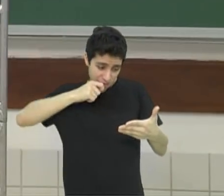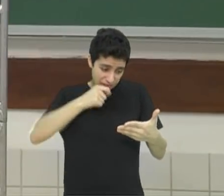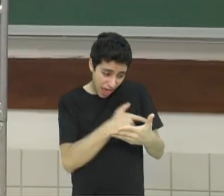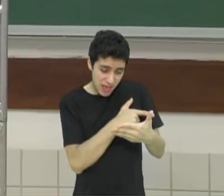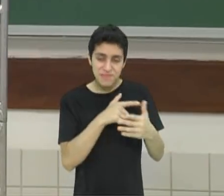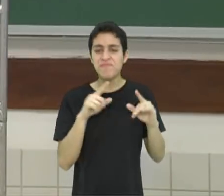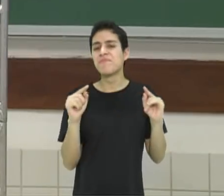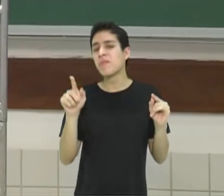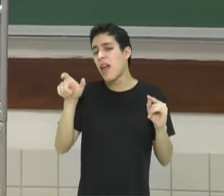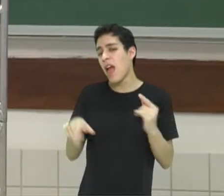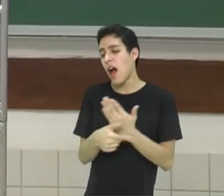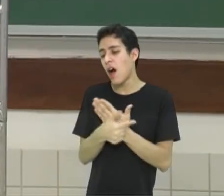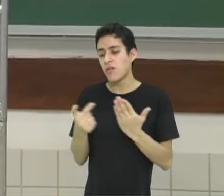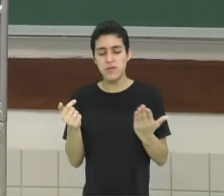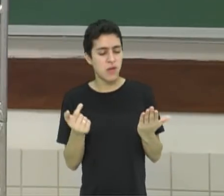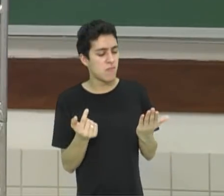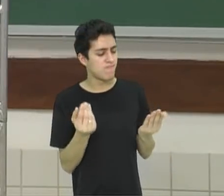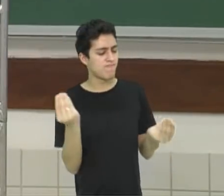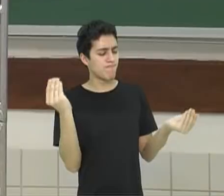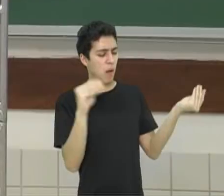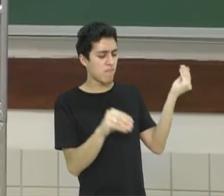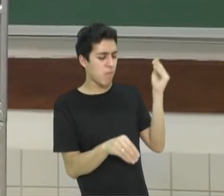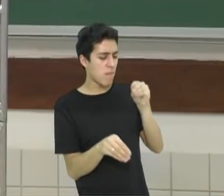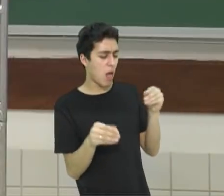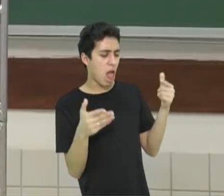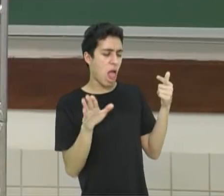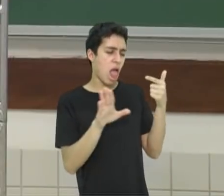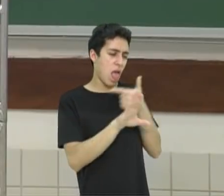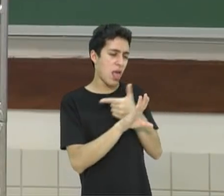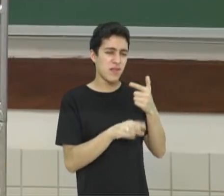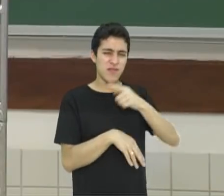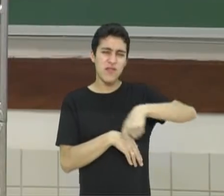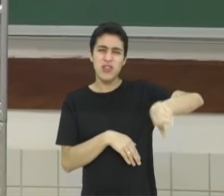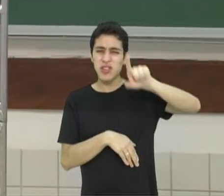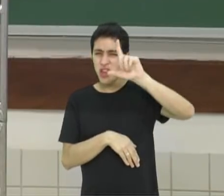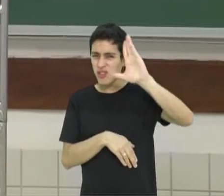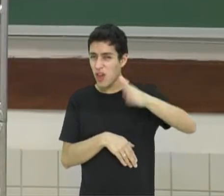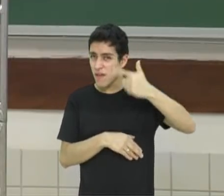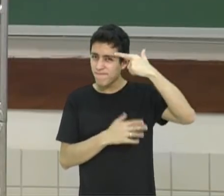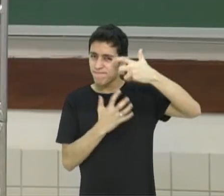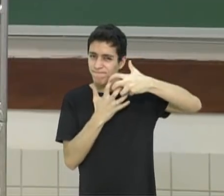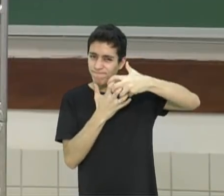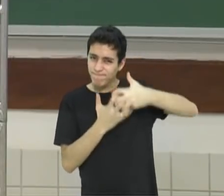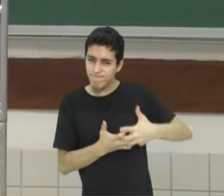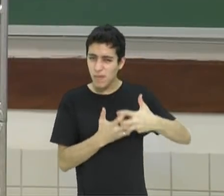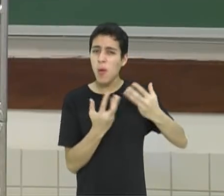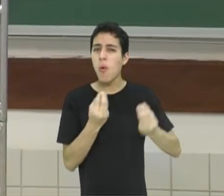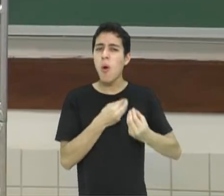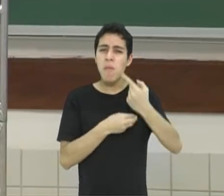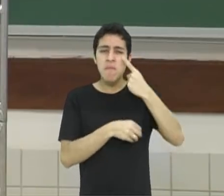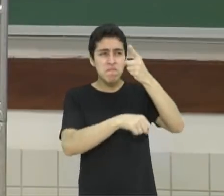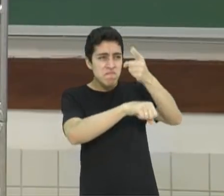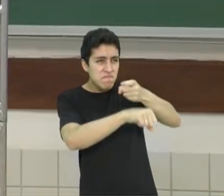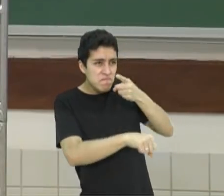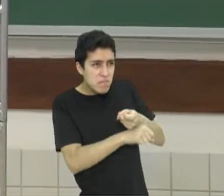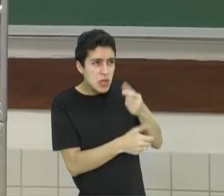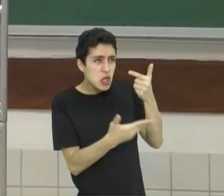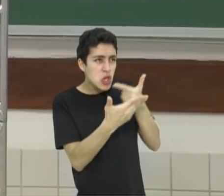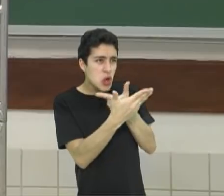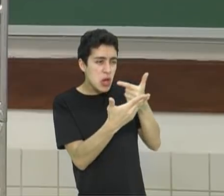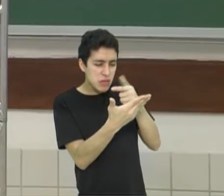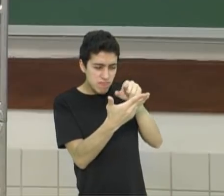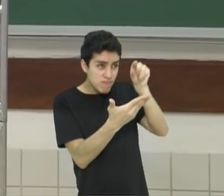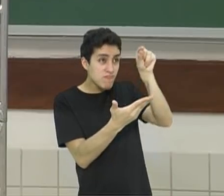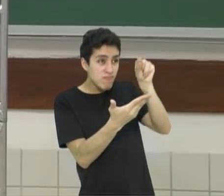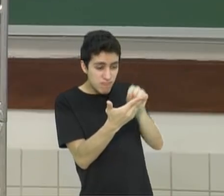engraçado, ele utiliza a ironia. Você já está refletindo sobre onde está a ironia nesse texto que nós lemos?